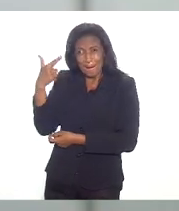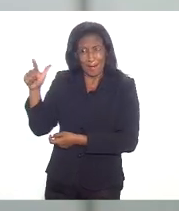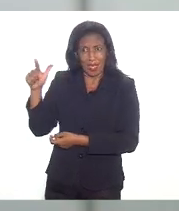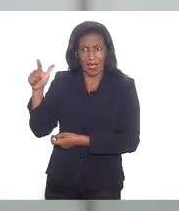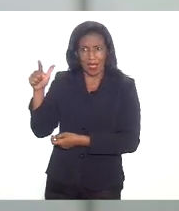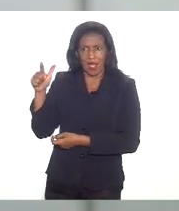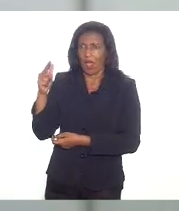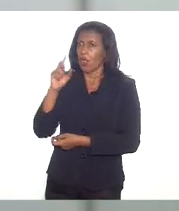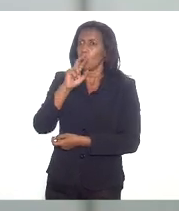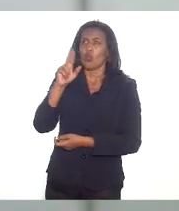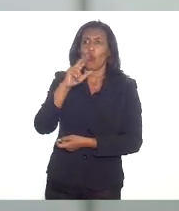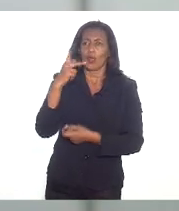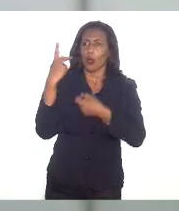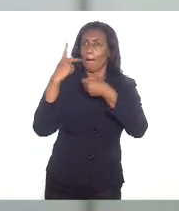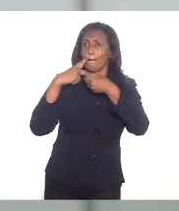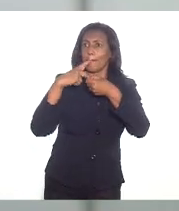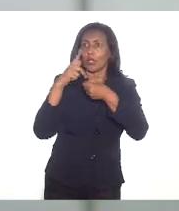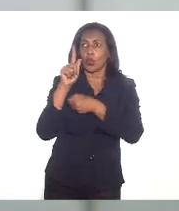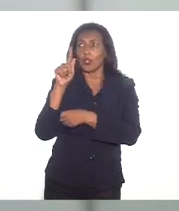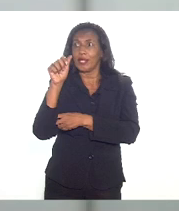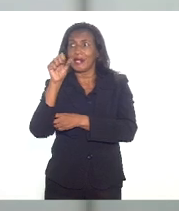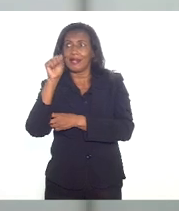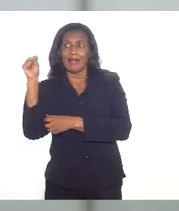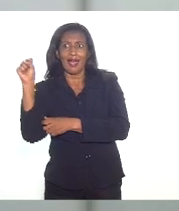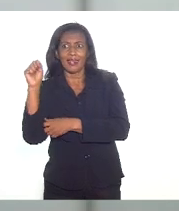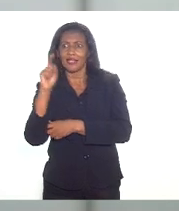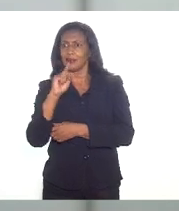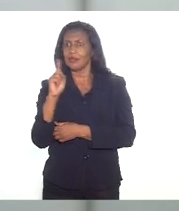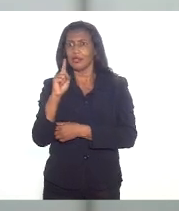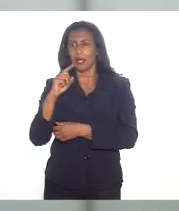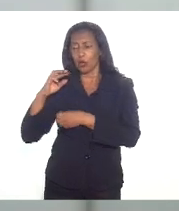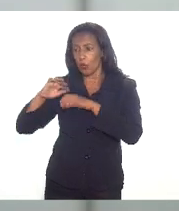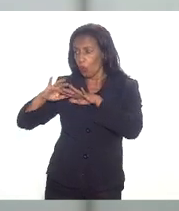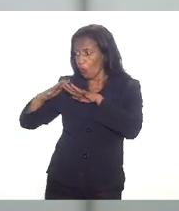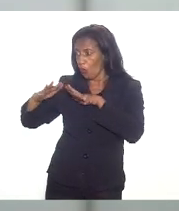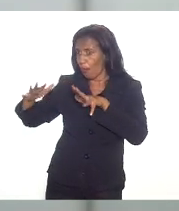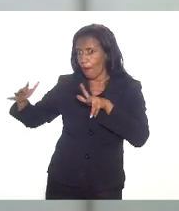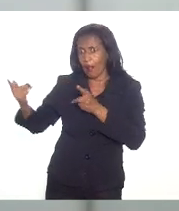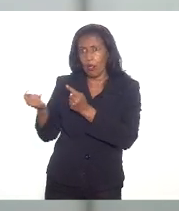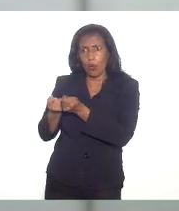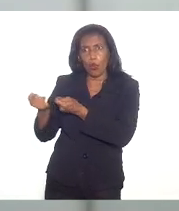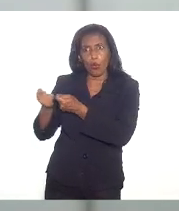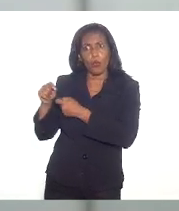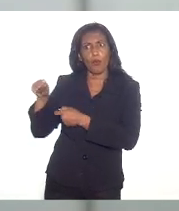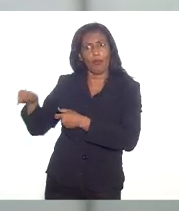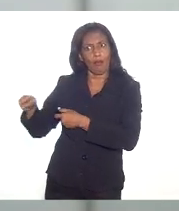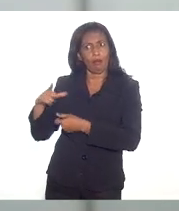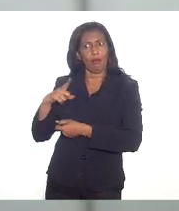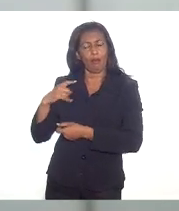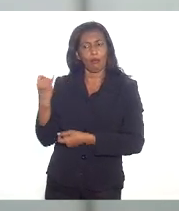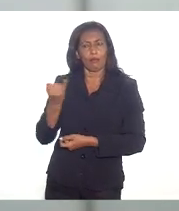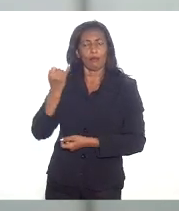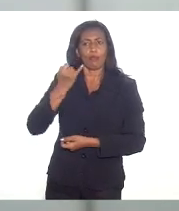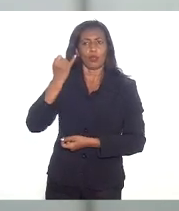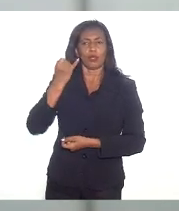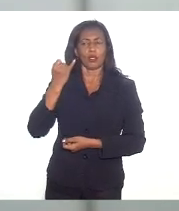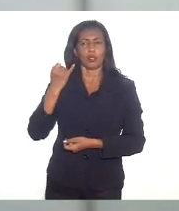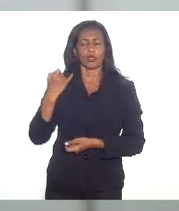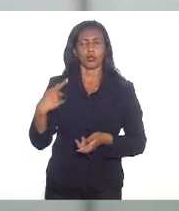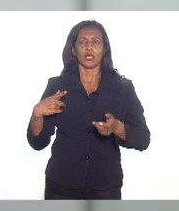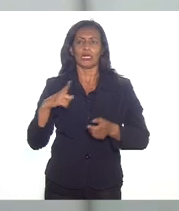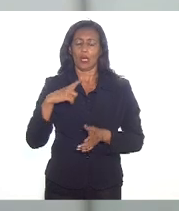só petróleo e gás, não. Sim, claro. É a economia do mar como um todo. Até o próprio Joilson, lá